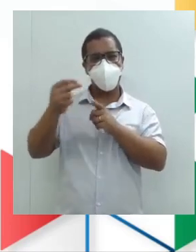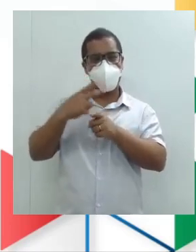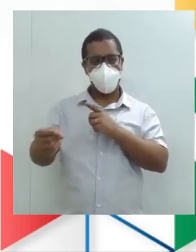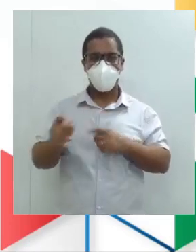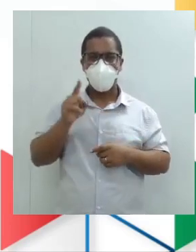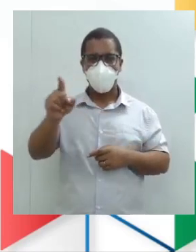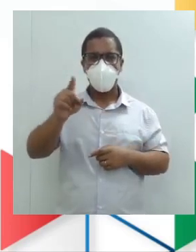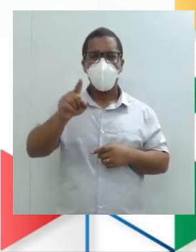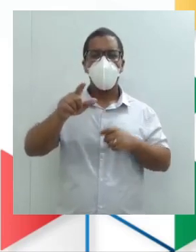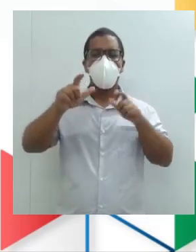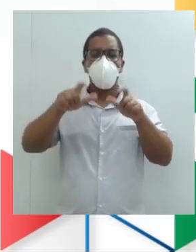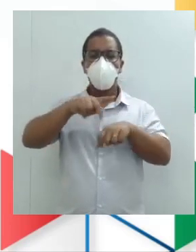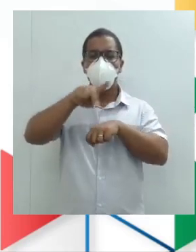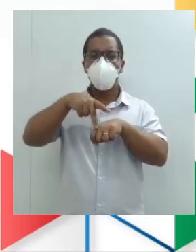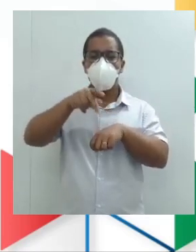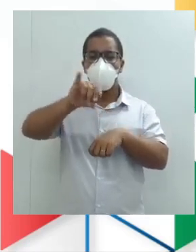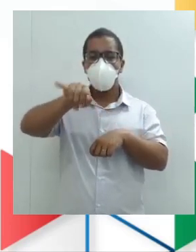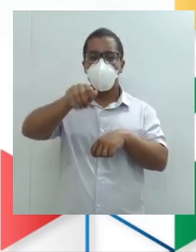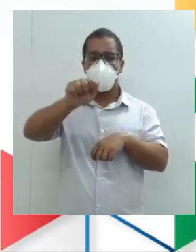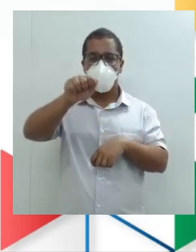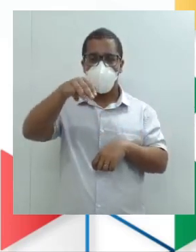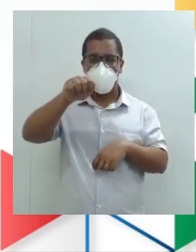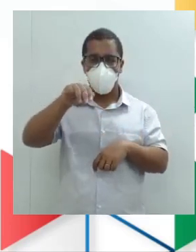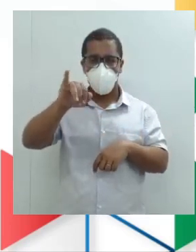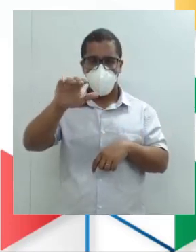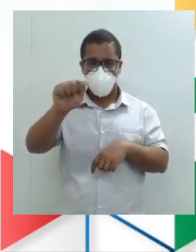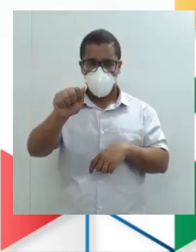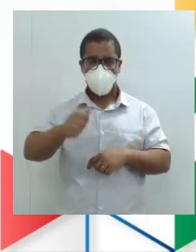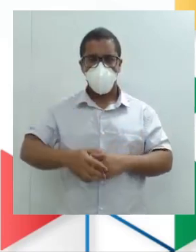é jamaicano.